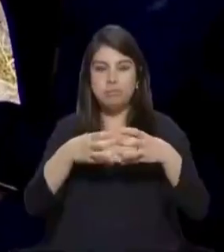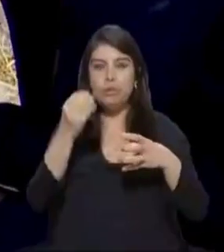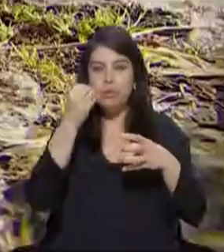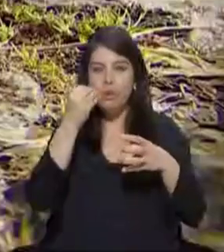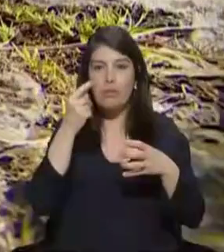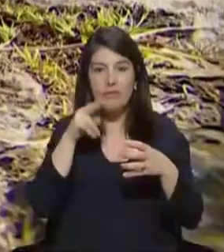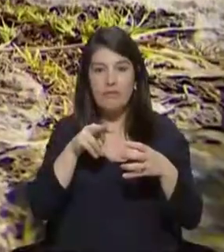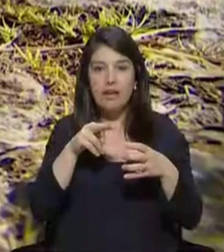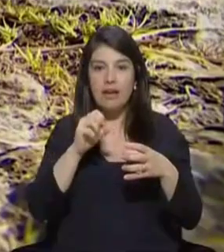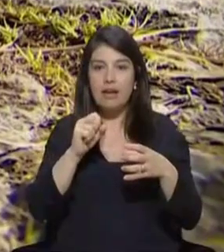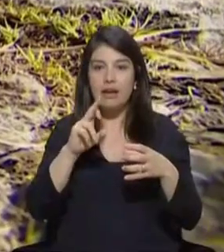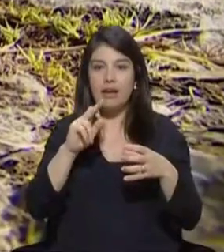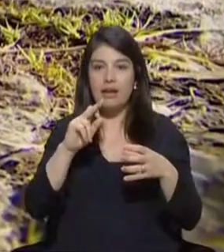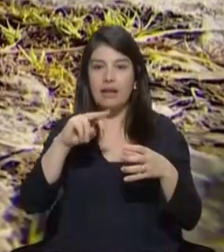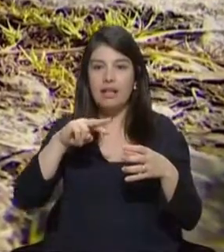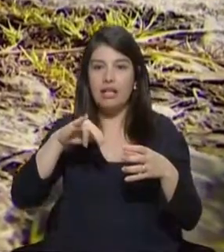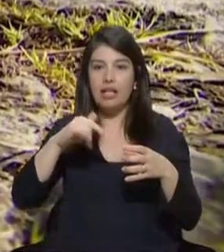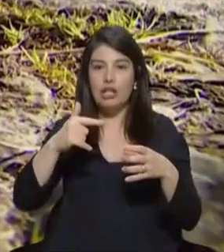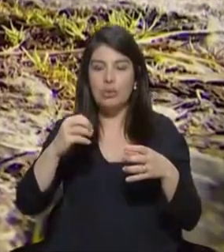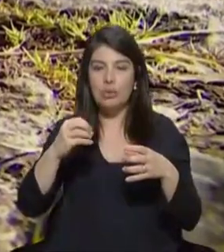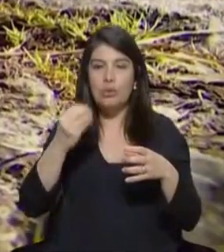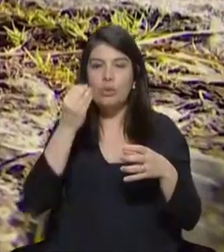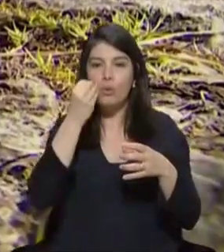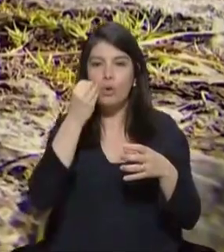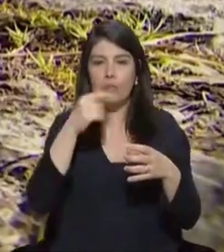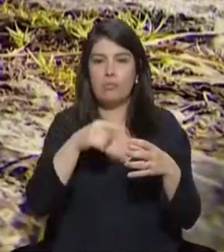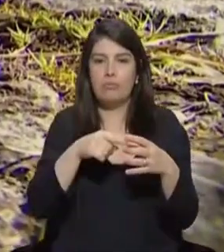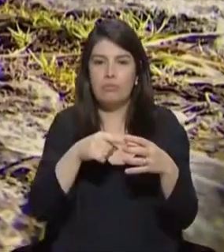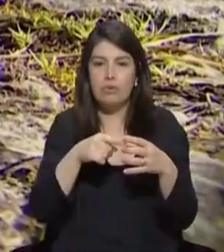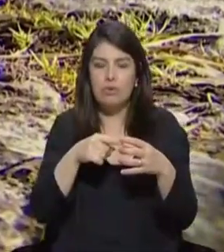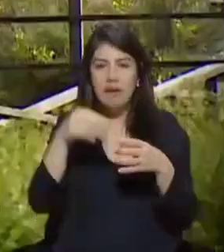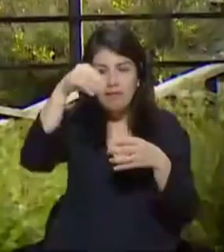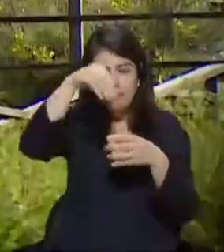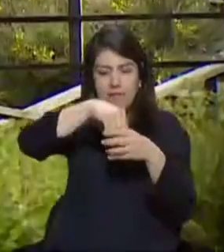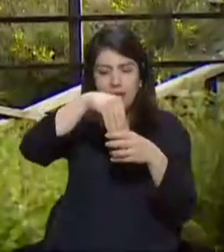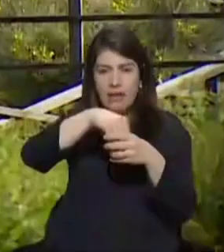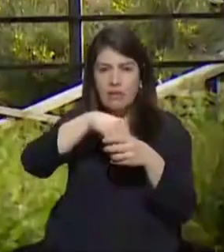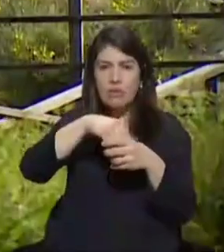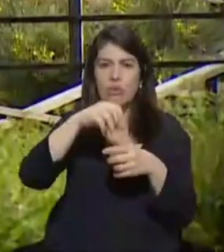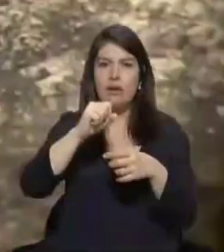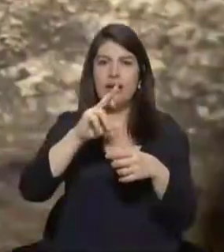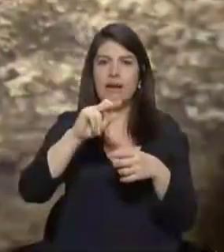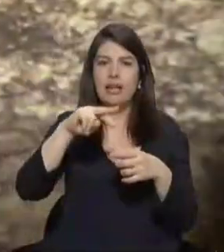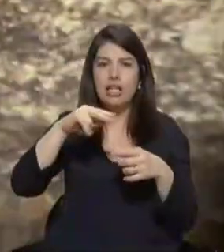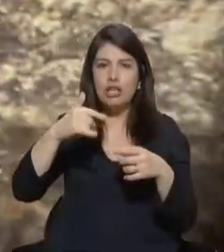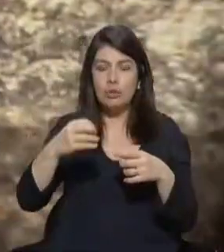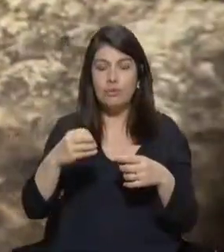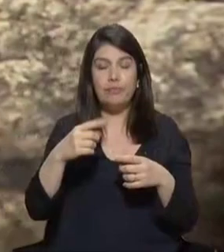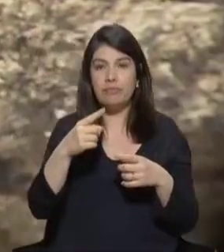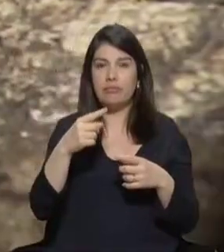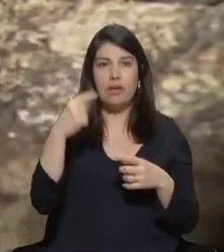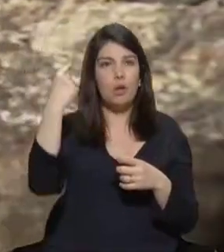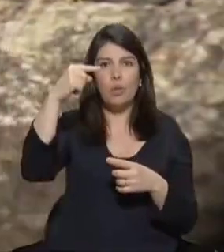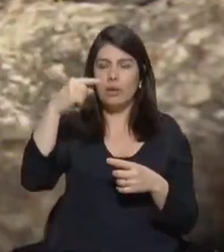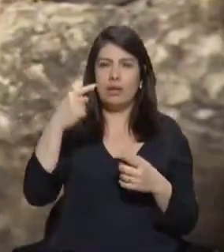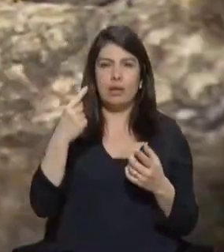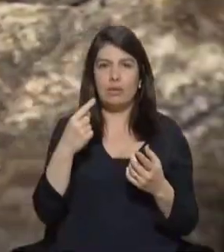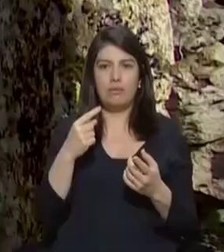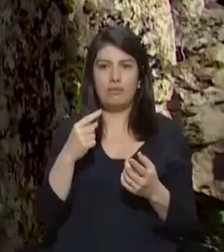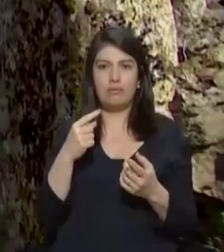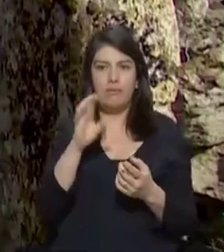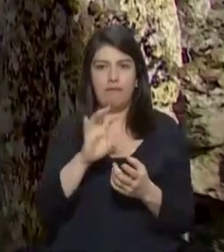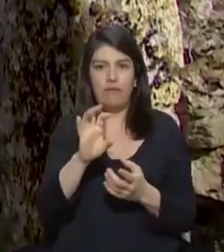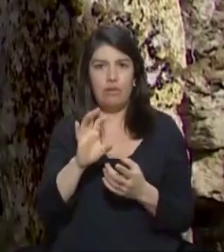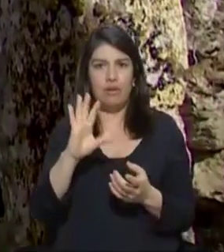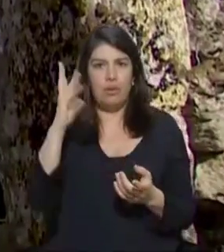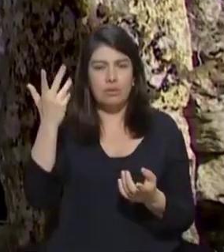granito. Como é que ela conseguiu levar este granito lá para dentro? É um fenómeno geológico mesmo único. Ouviu bem?